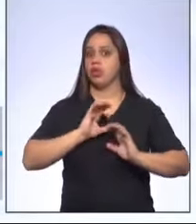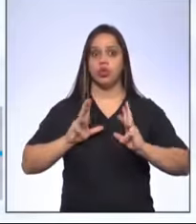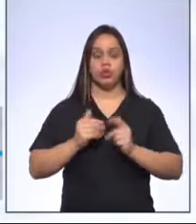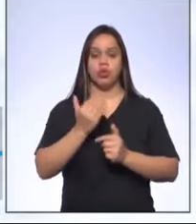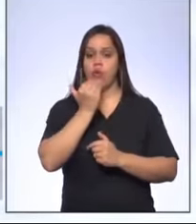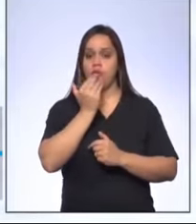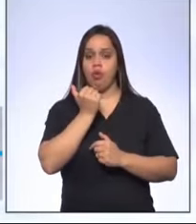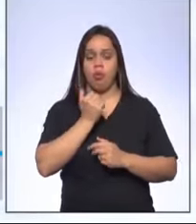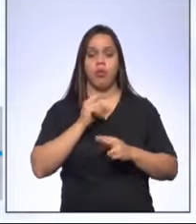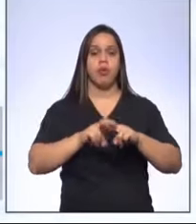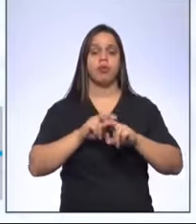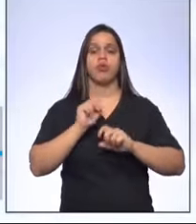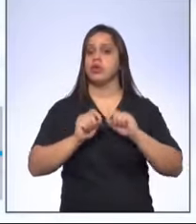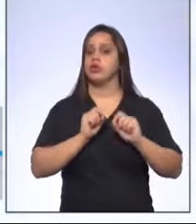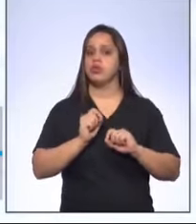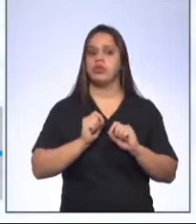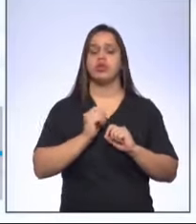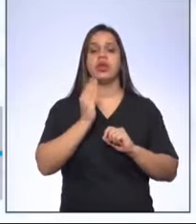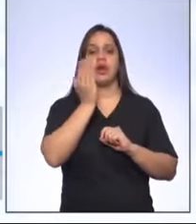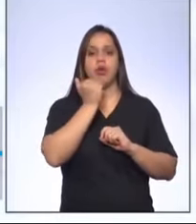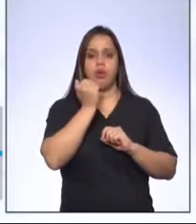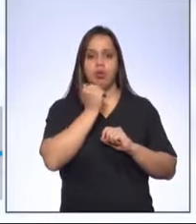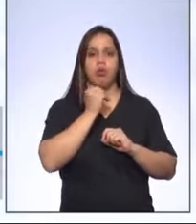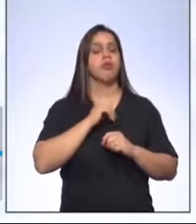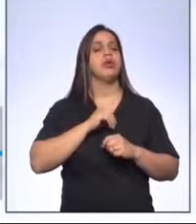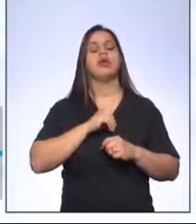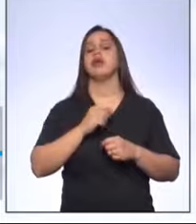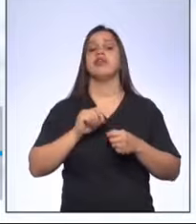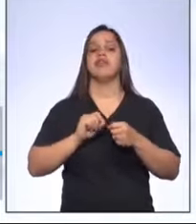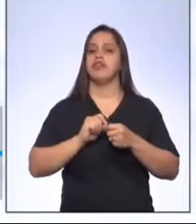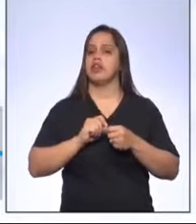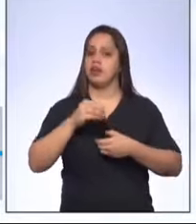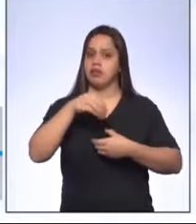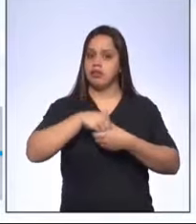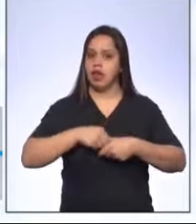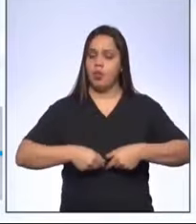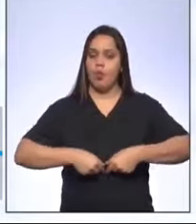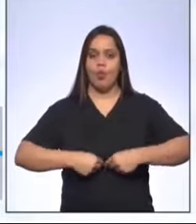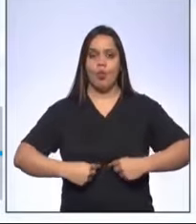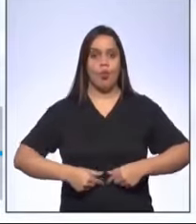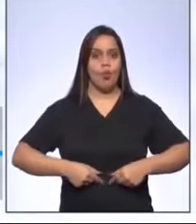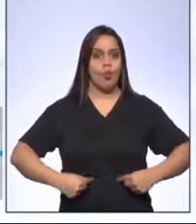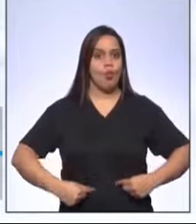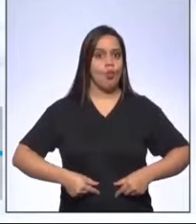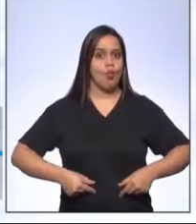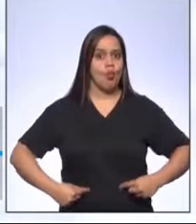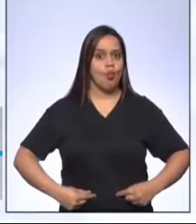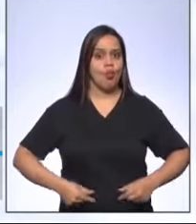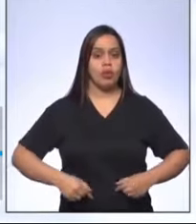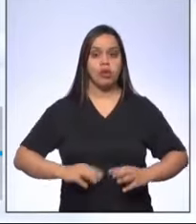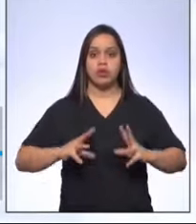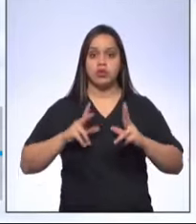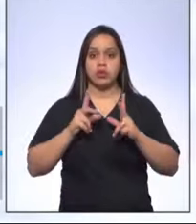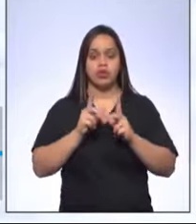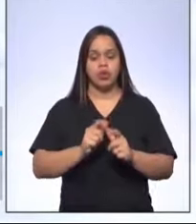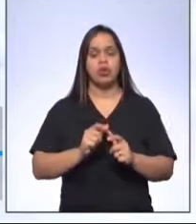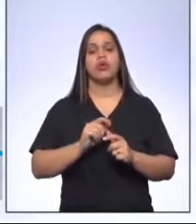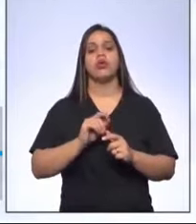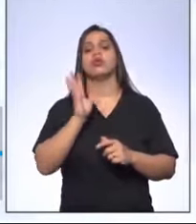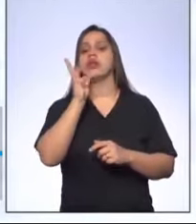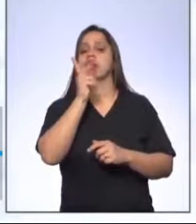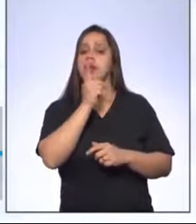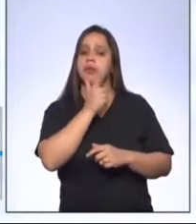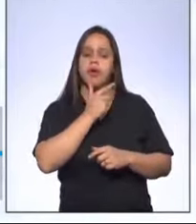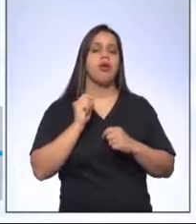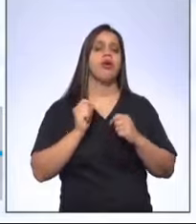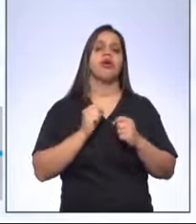fica passeando lá até 24 horas, tá? Assim, a digestão como um todo, né? Não lá no intestino, mas a digestão como um todo. Vai depender muito do que